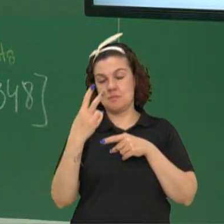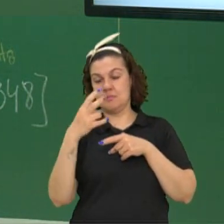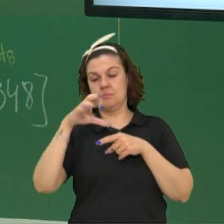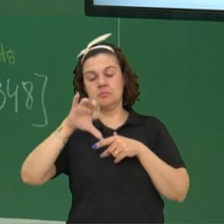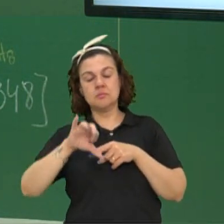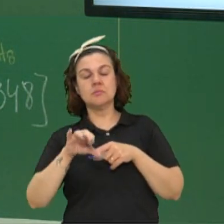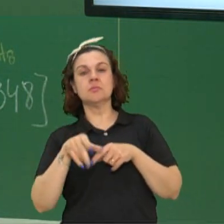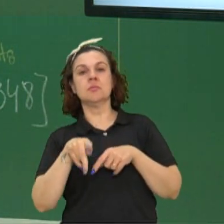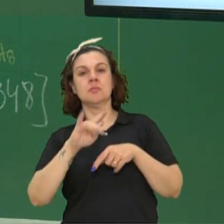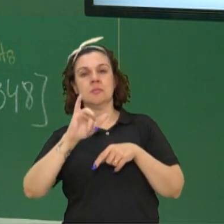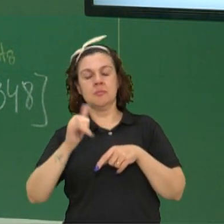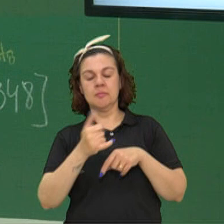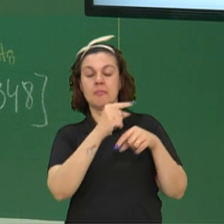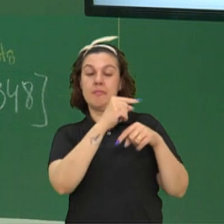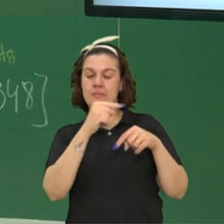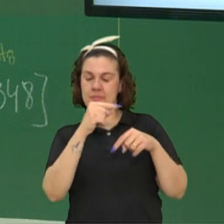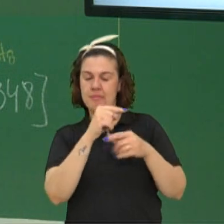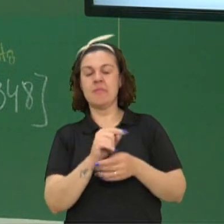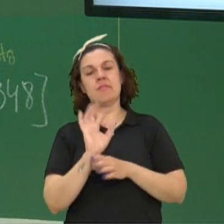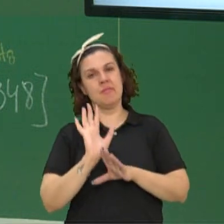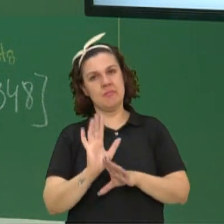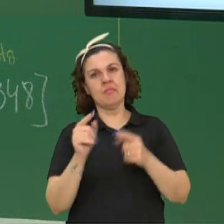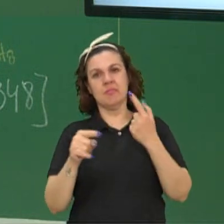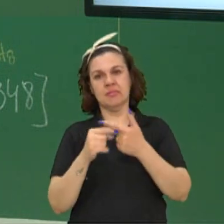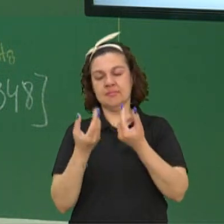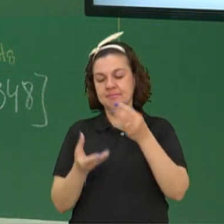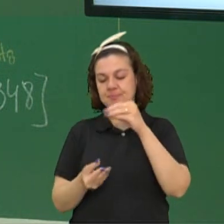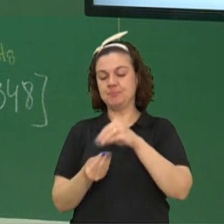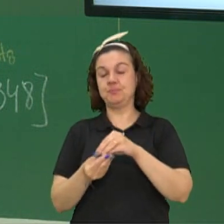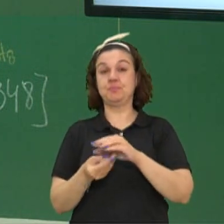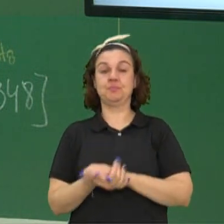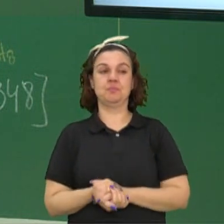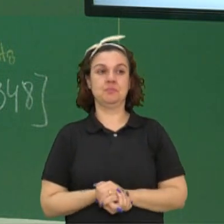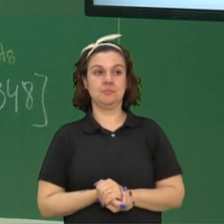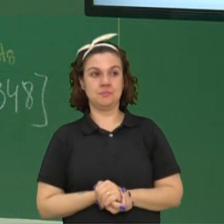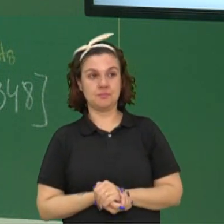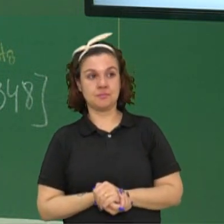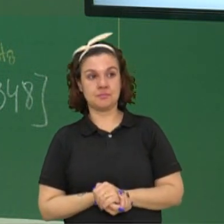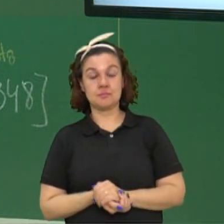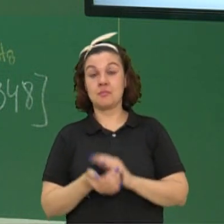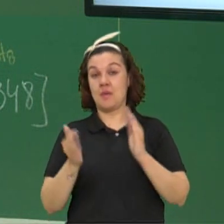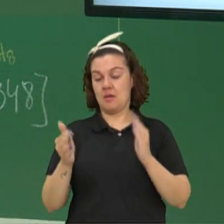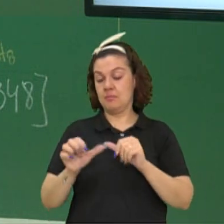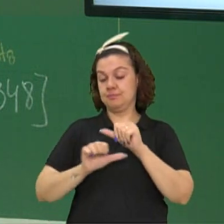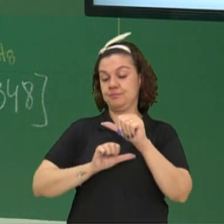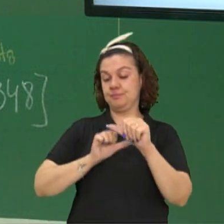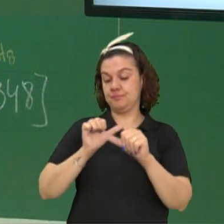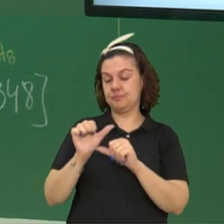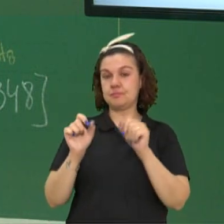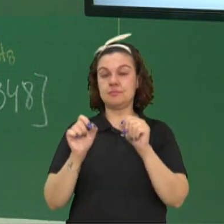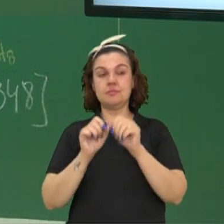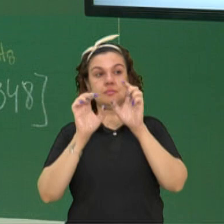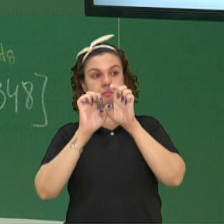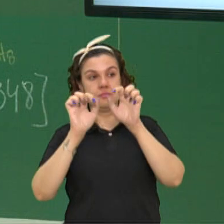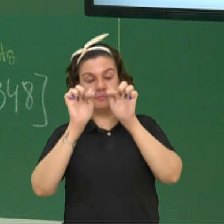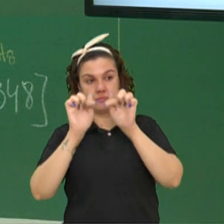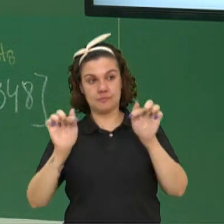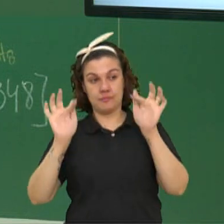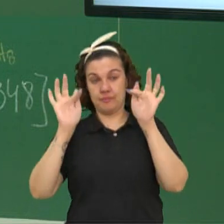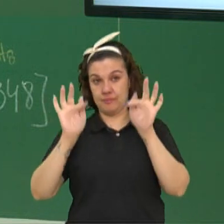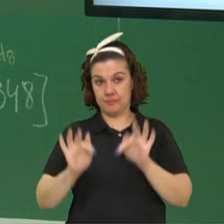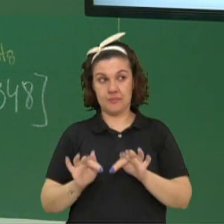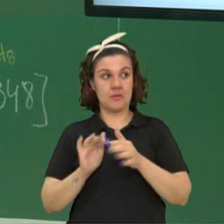926 negativo, de novo, porque essa substância está lá nos meus produtos. Agora sim, vou usar a equação